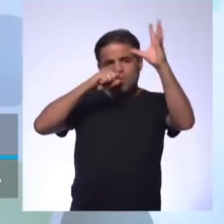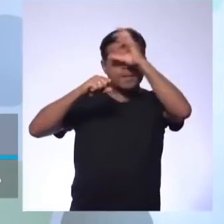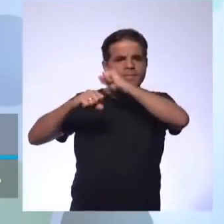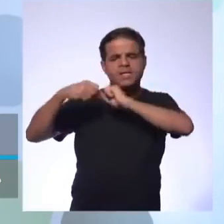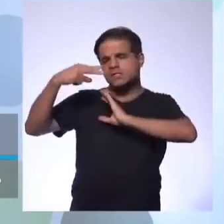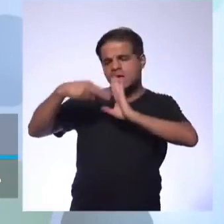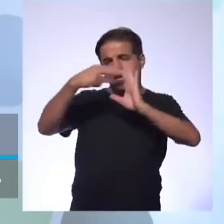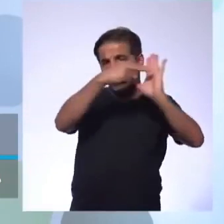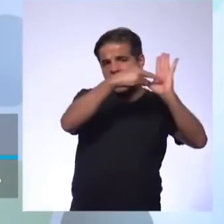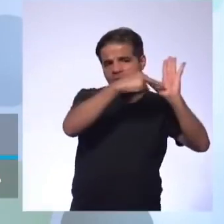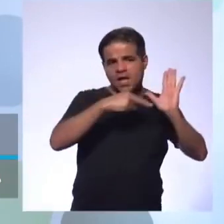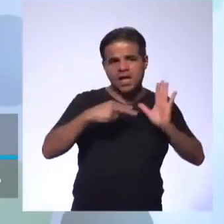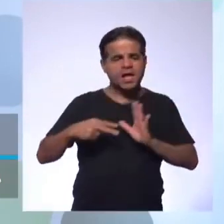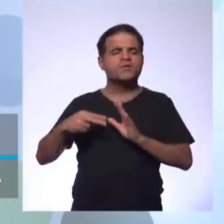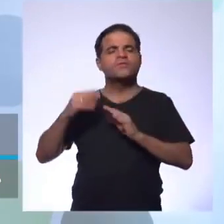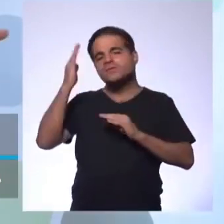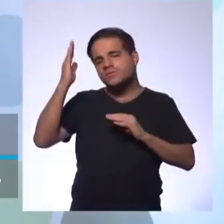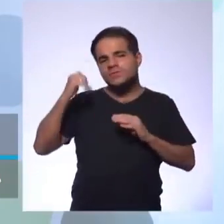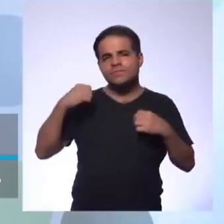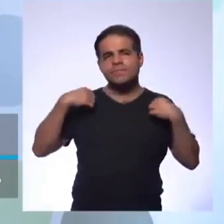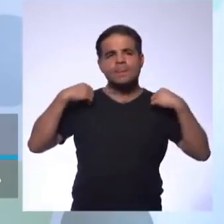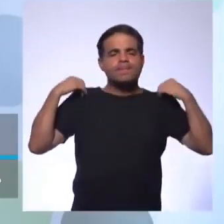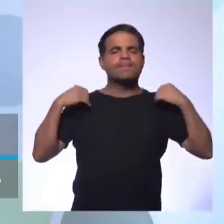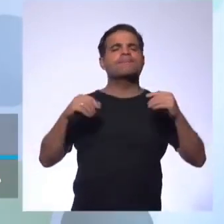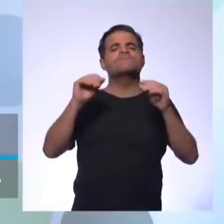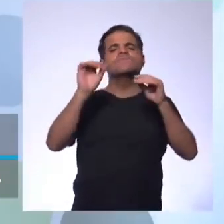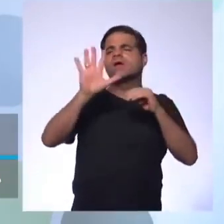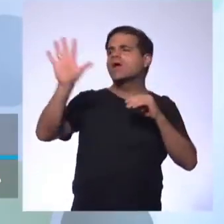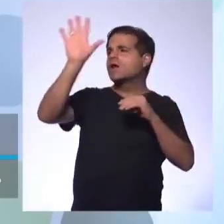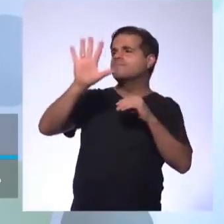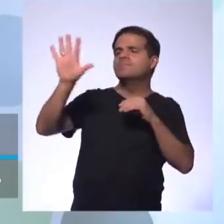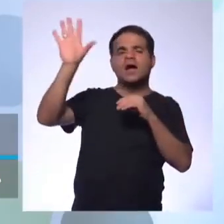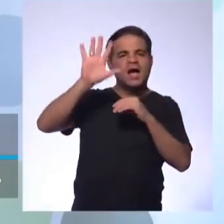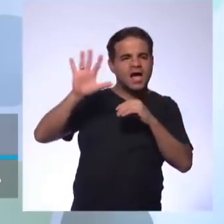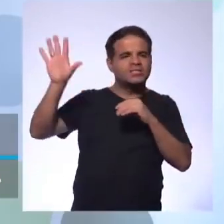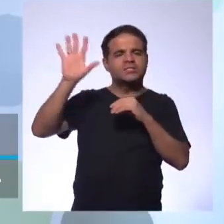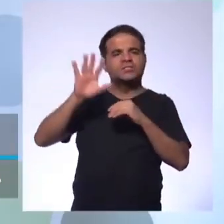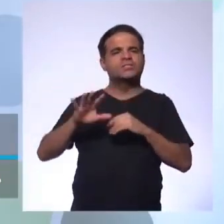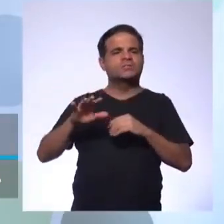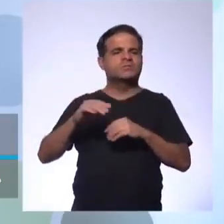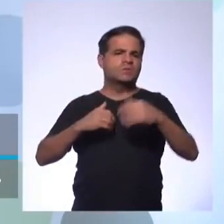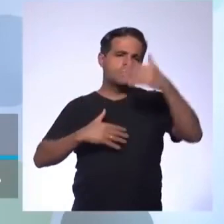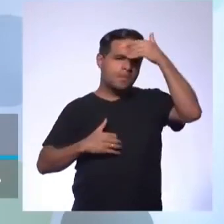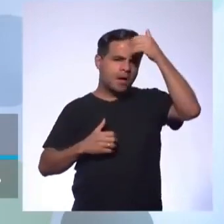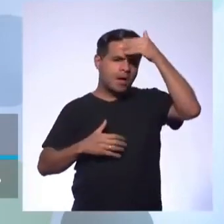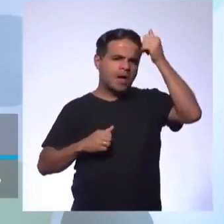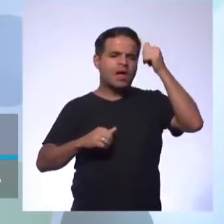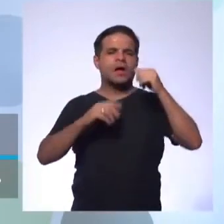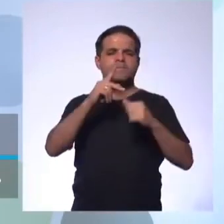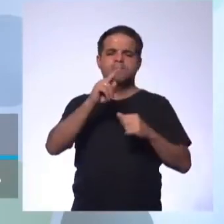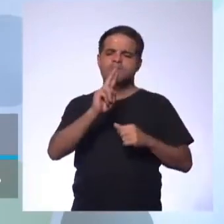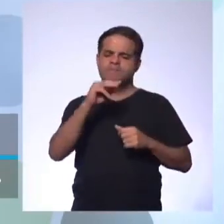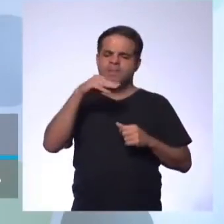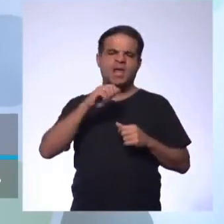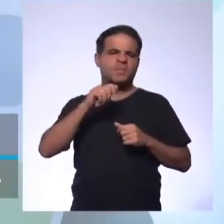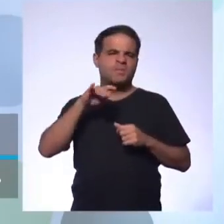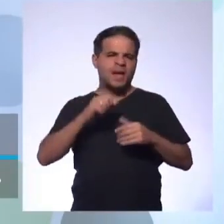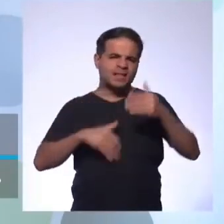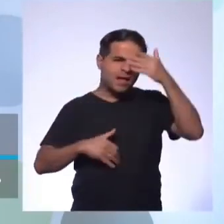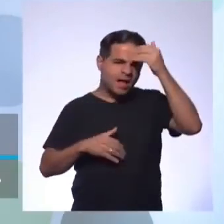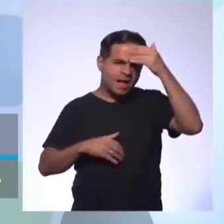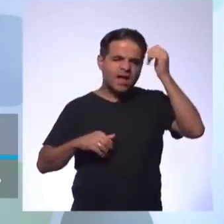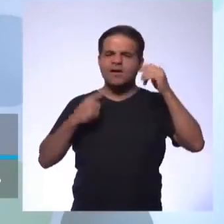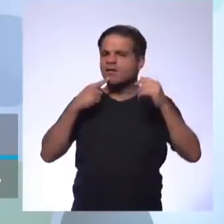lendo foi que, sabe aquela imagem dos primatas, né? Aquela escadinha, aquilo ali é